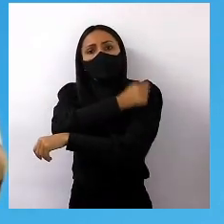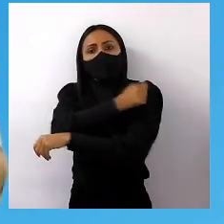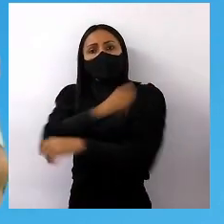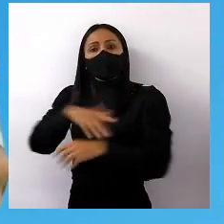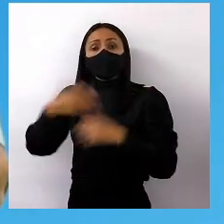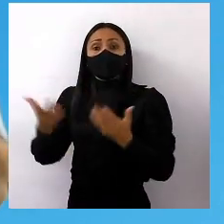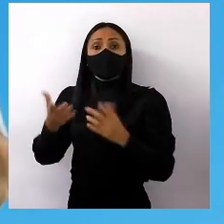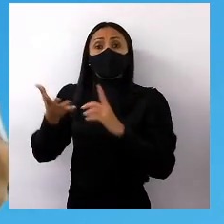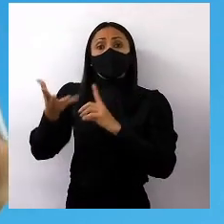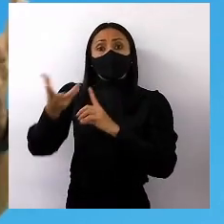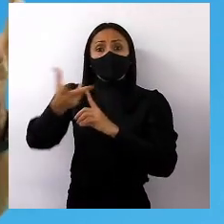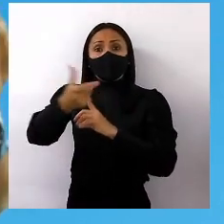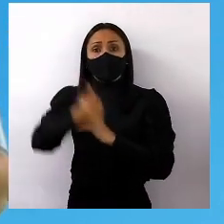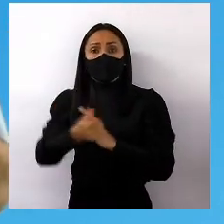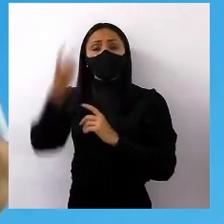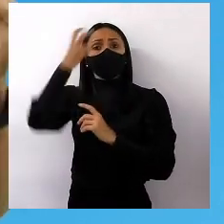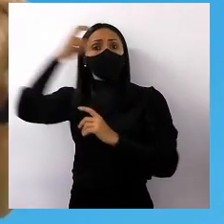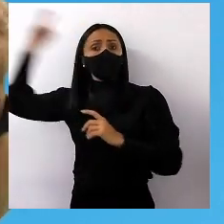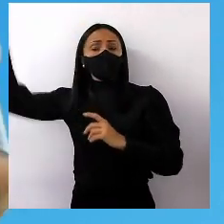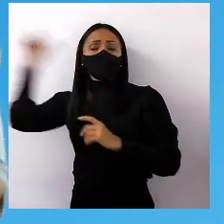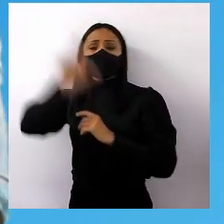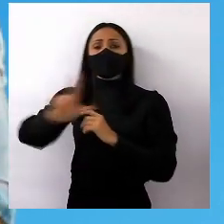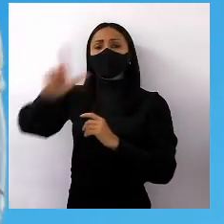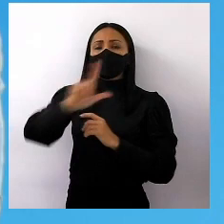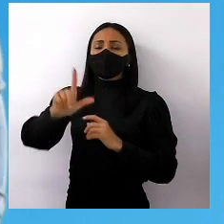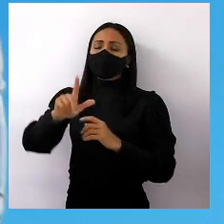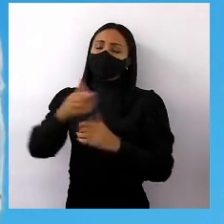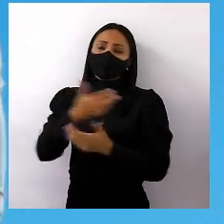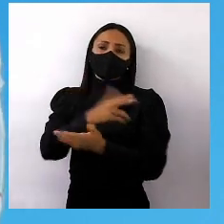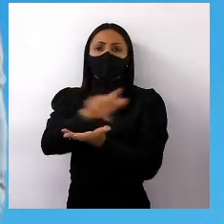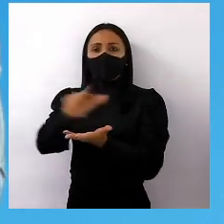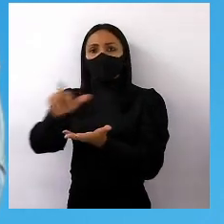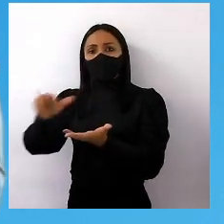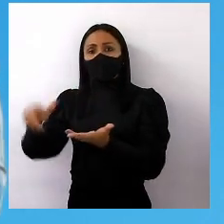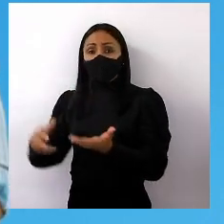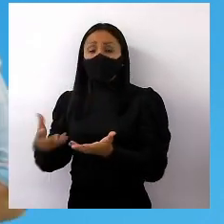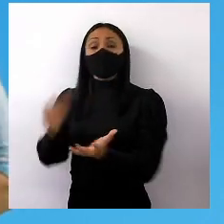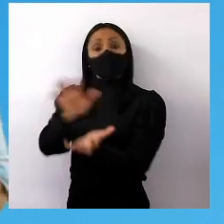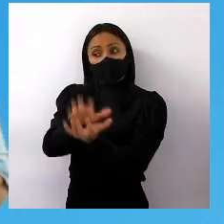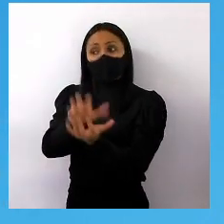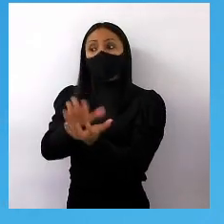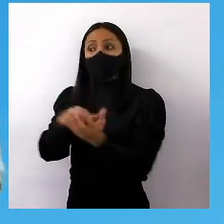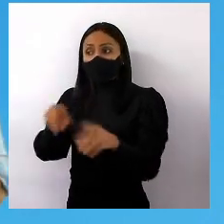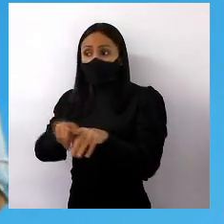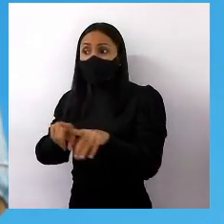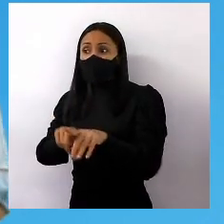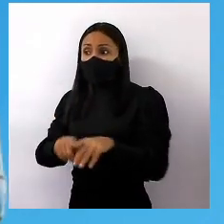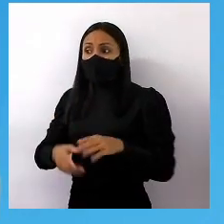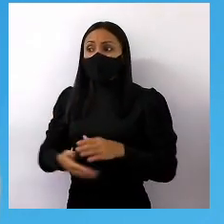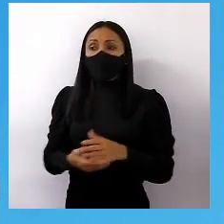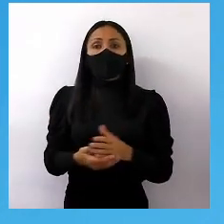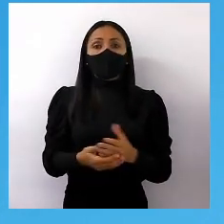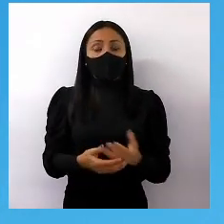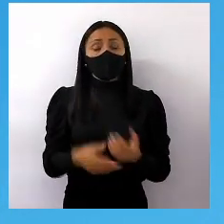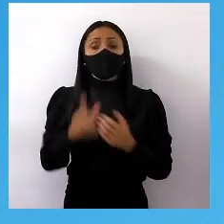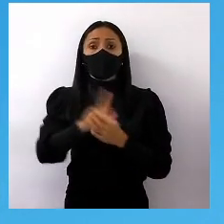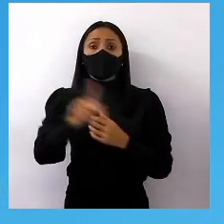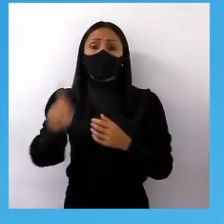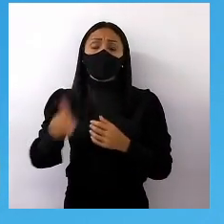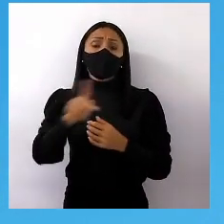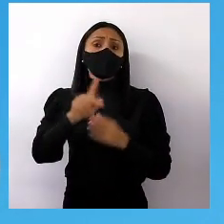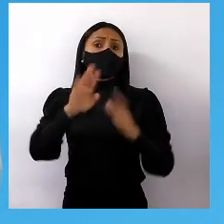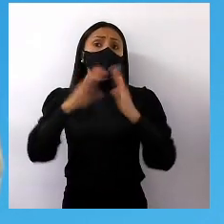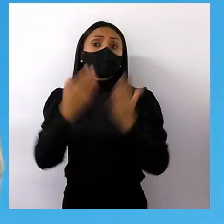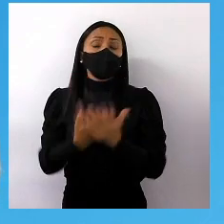sobre arte, sobre cultura, sobre literatura, enfim. Sou Pernambuco, né? Pernambuco. Professor, o senhor é da